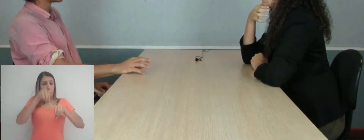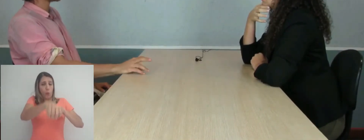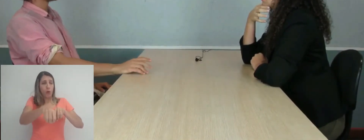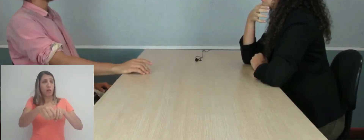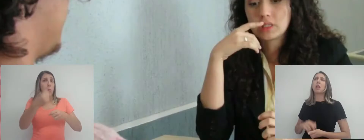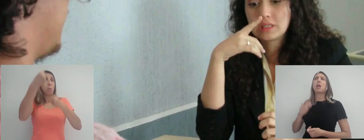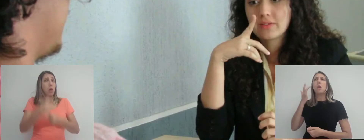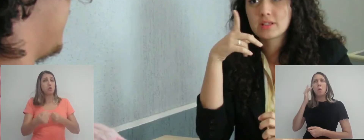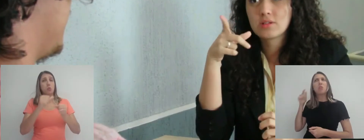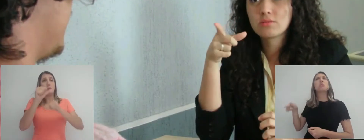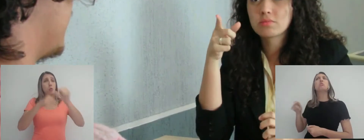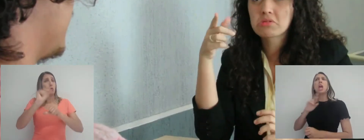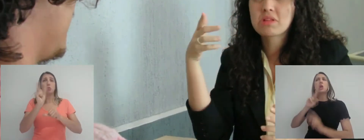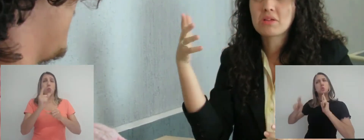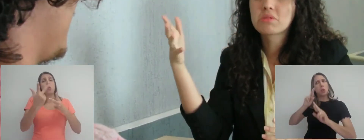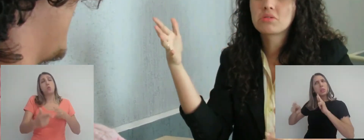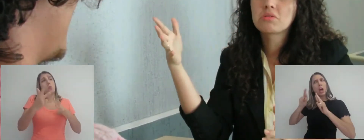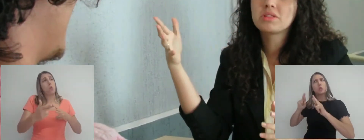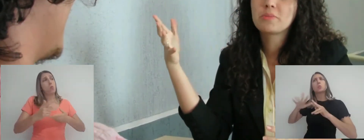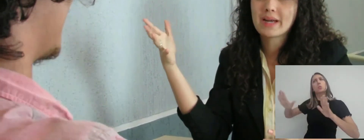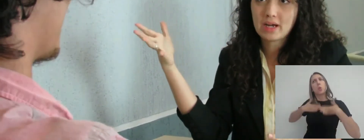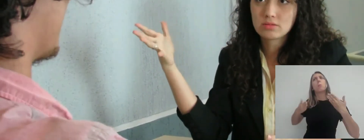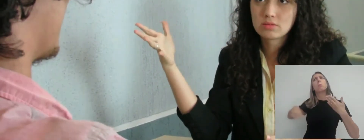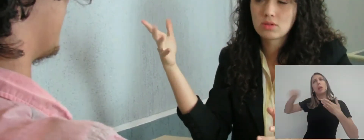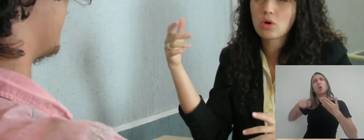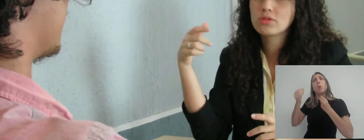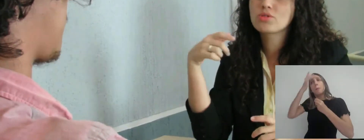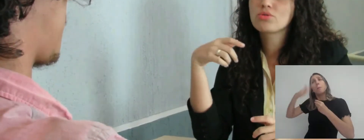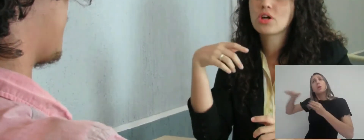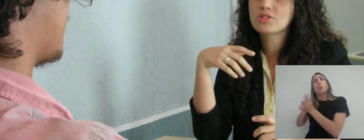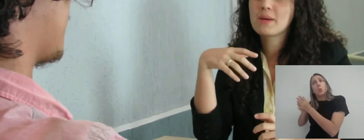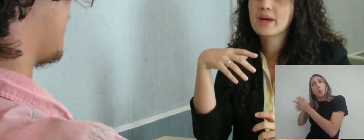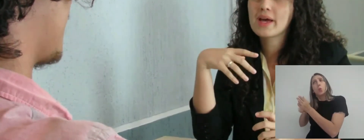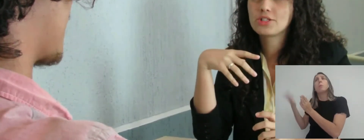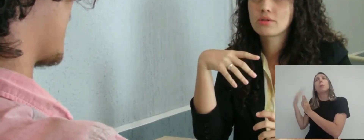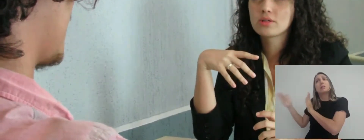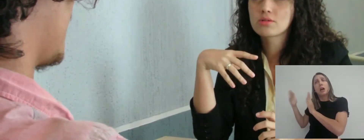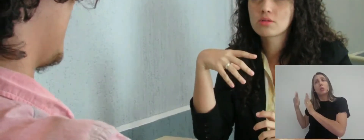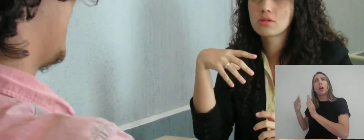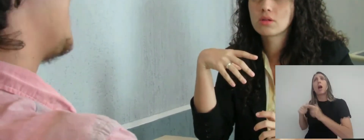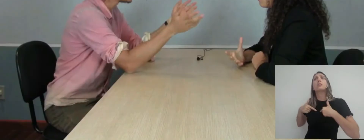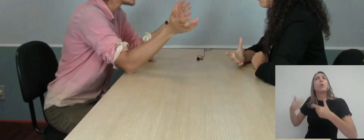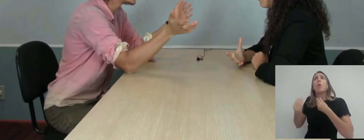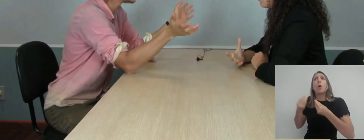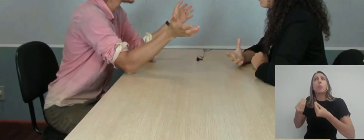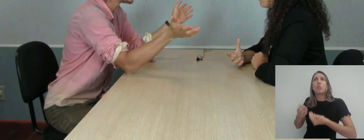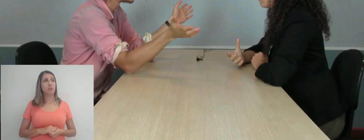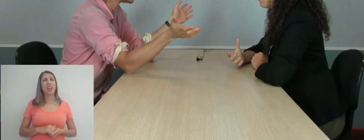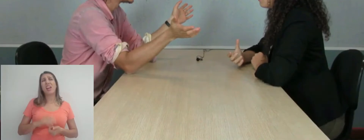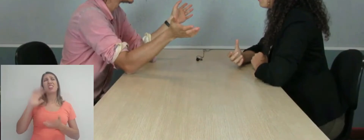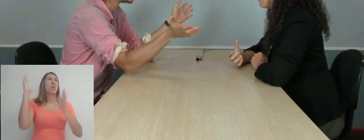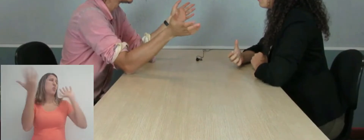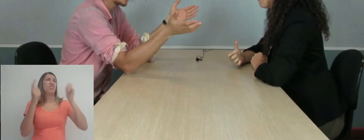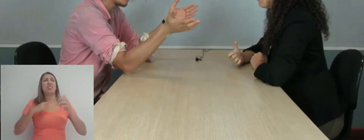mudança alguma no peso. Isso deve ter sido um resultado um tanto quanto inesperado. Como que os estudiosos da época reagiram a isso? A natureza é cheia